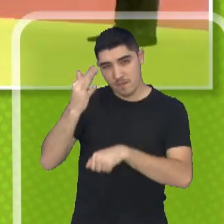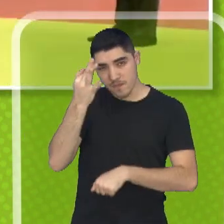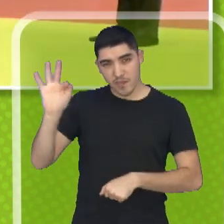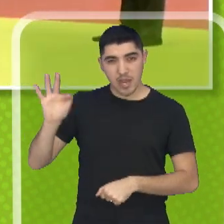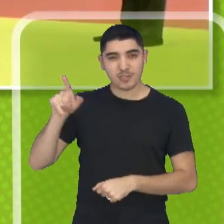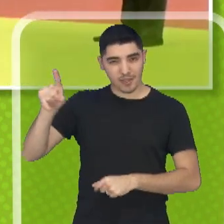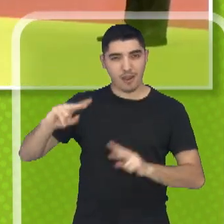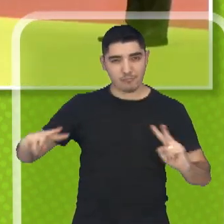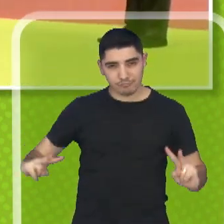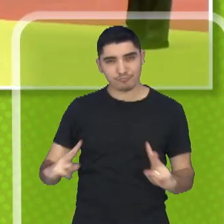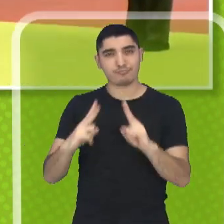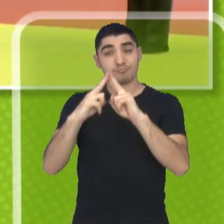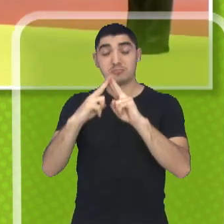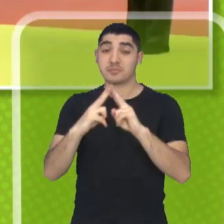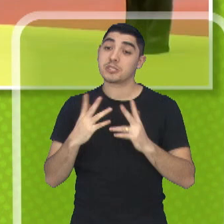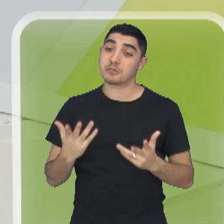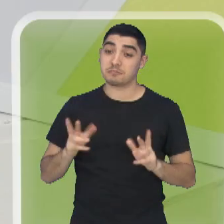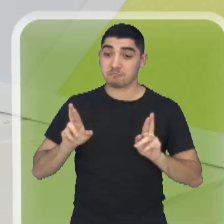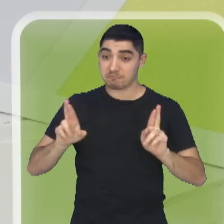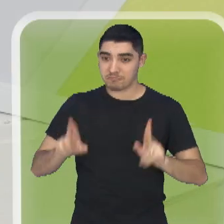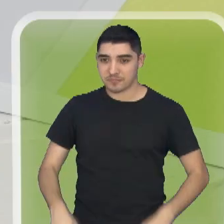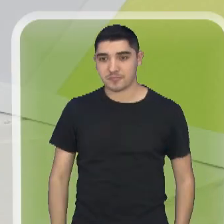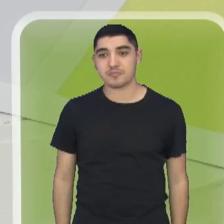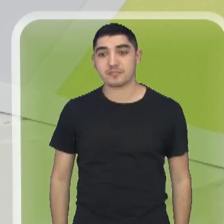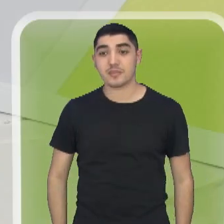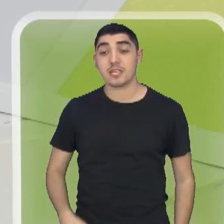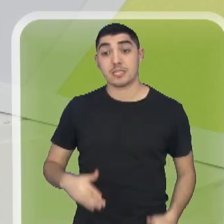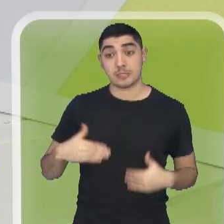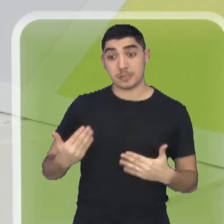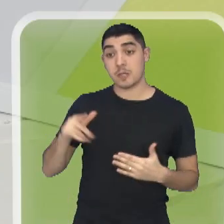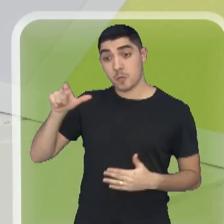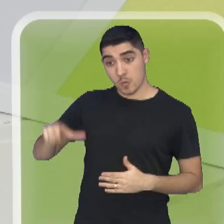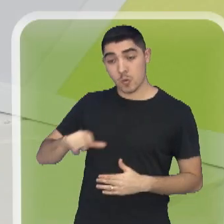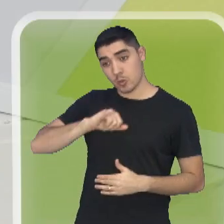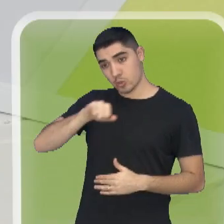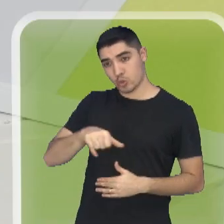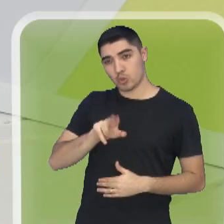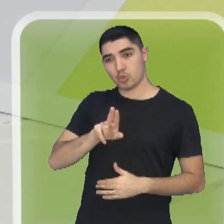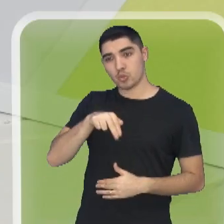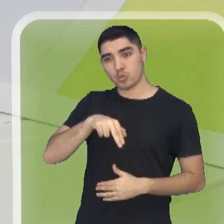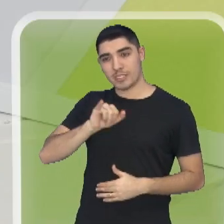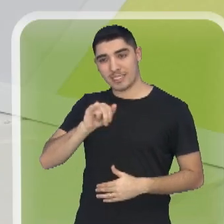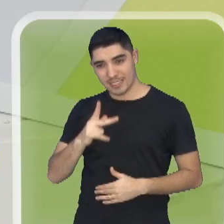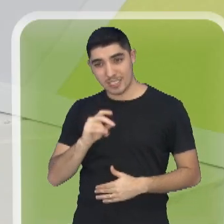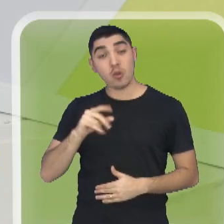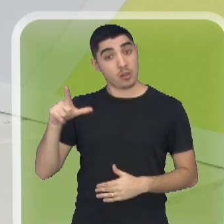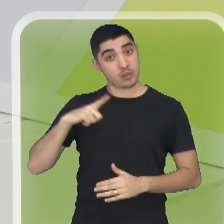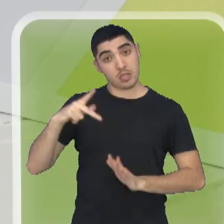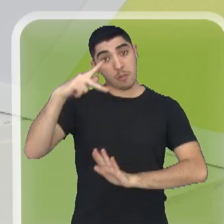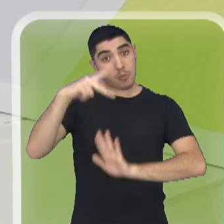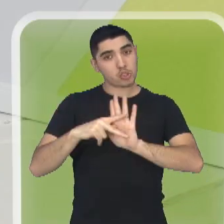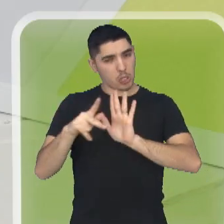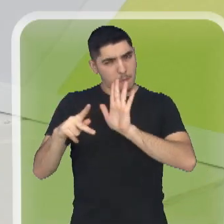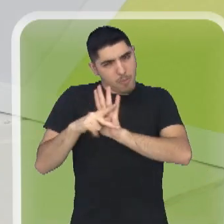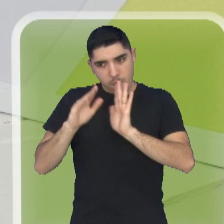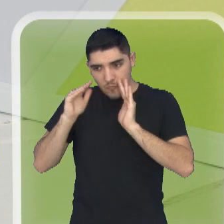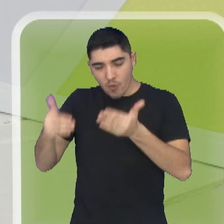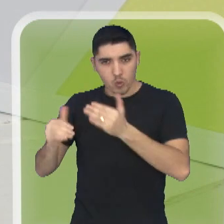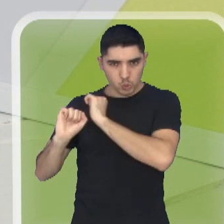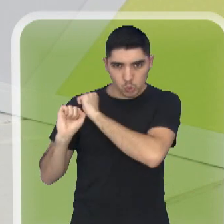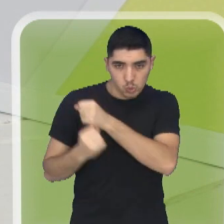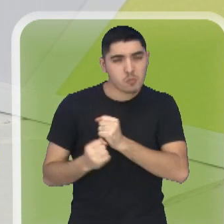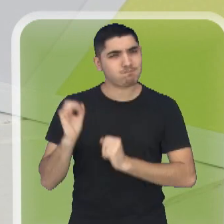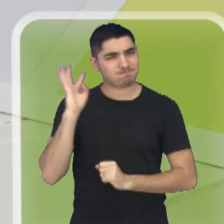Angeles 2028. O Juninho e o pai dele têm um projeto social de judô também muito bacana. E ali você viu a imobilização, 20